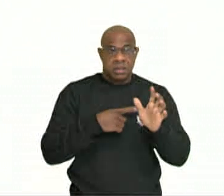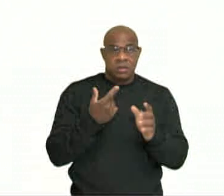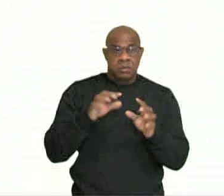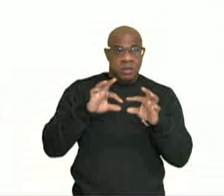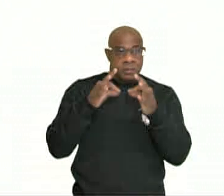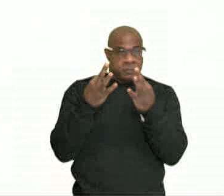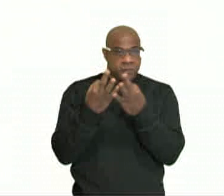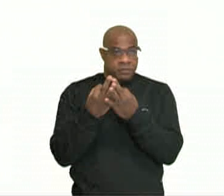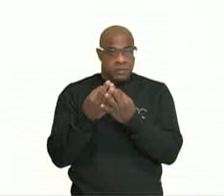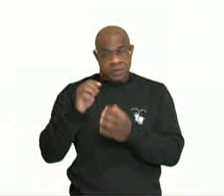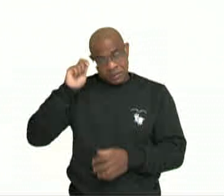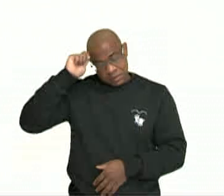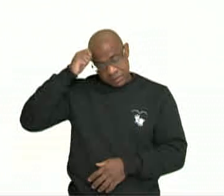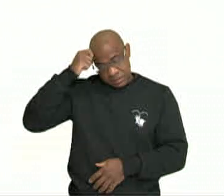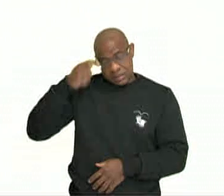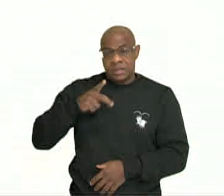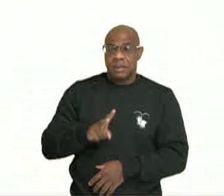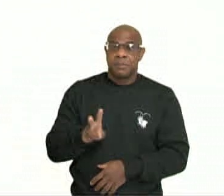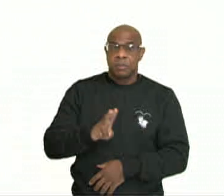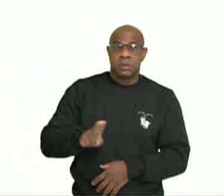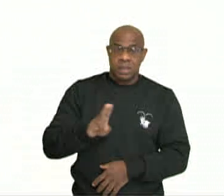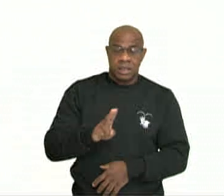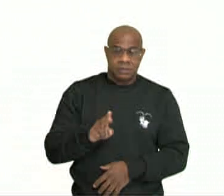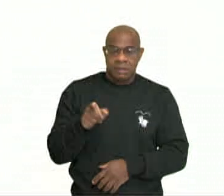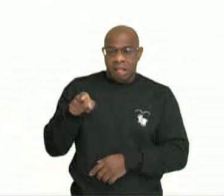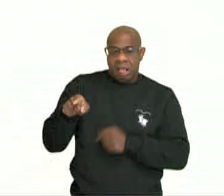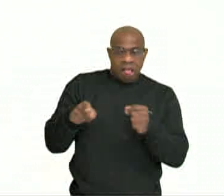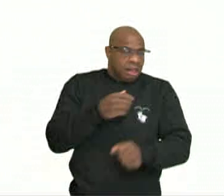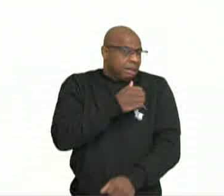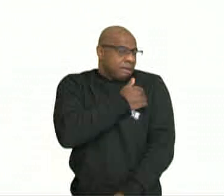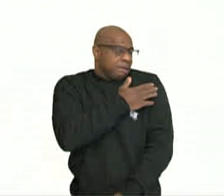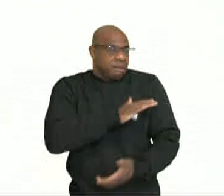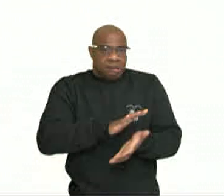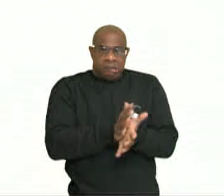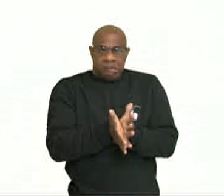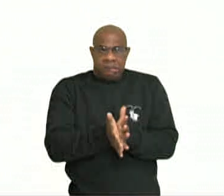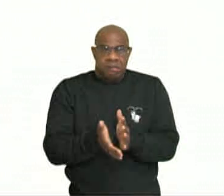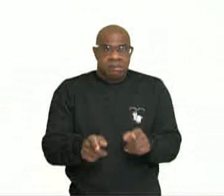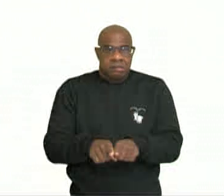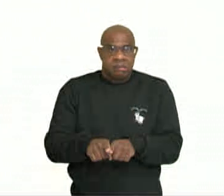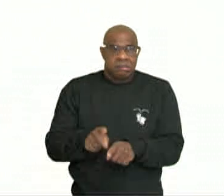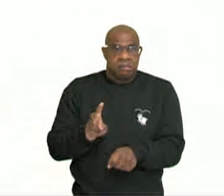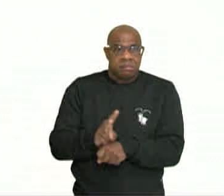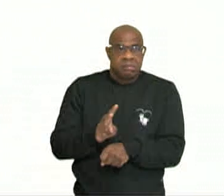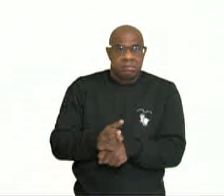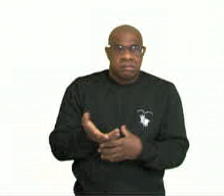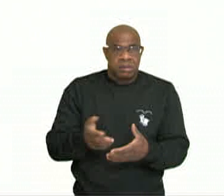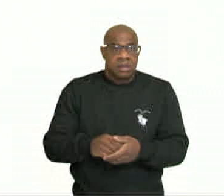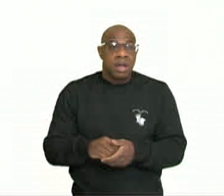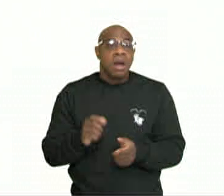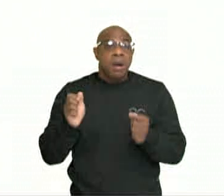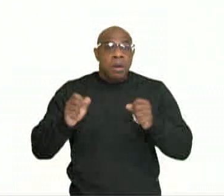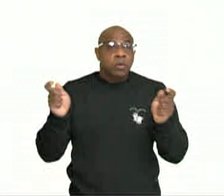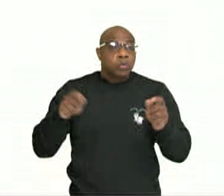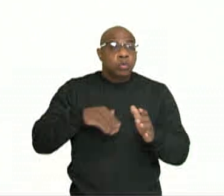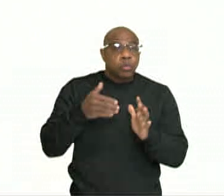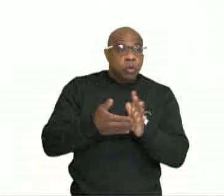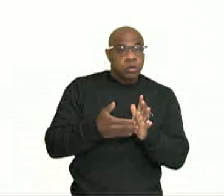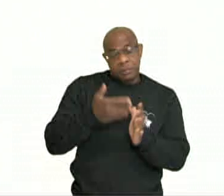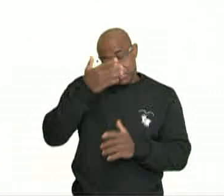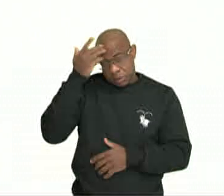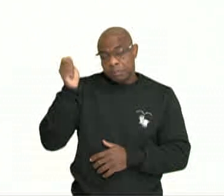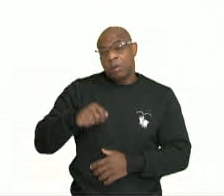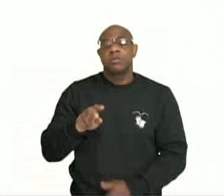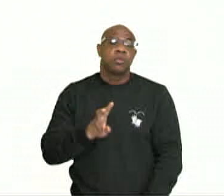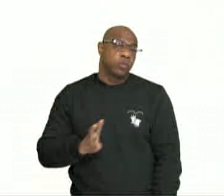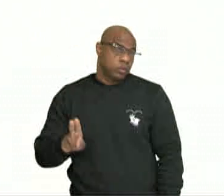usado quando apontamos racismo e apropriação. Como eu disse, todo mundo pode usar, mas vale o bom senso